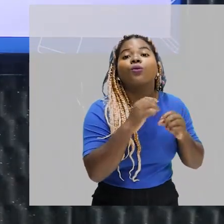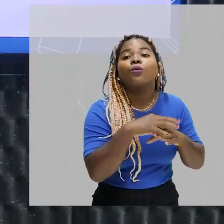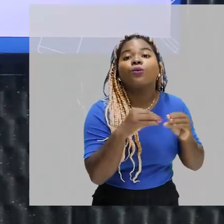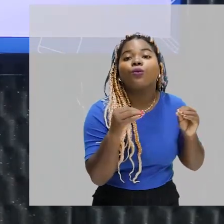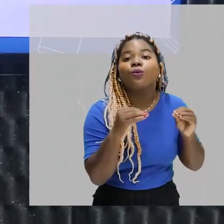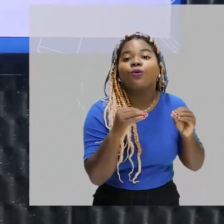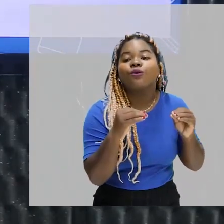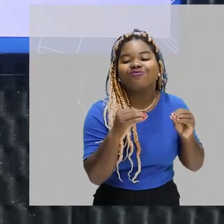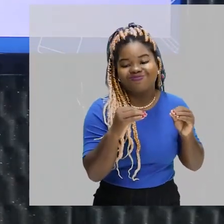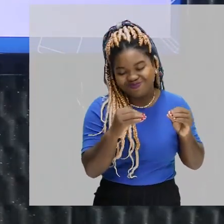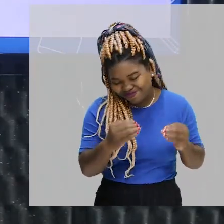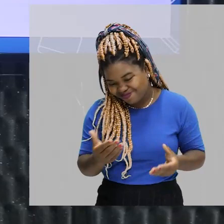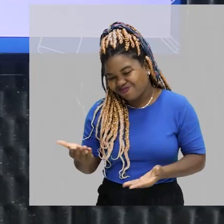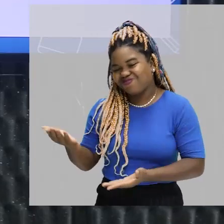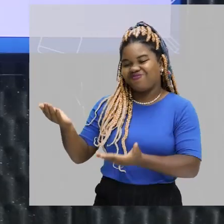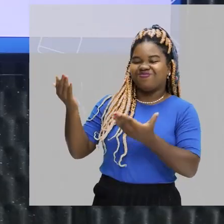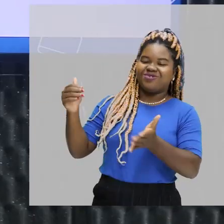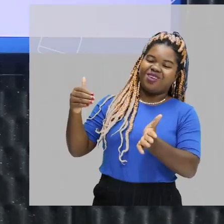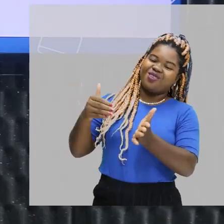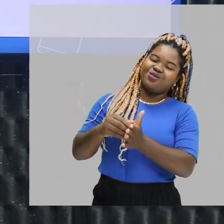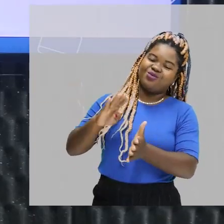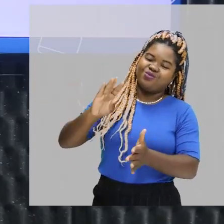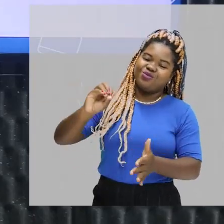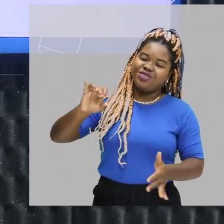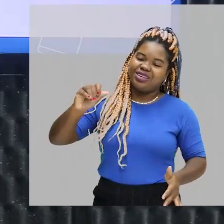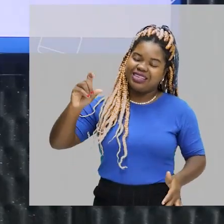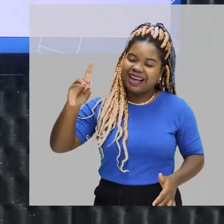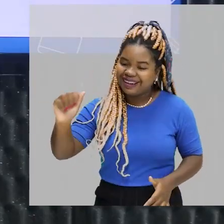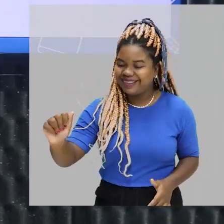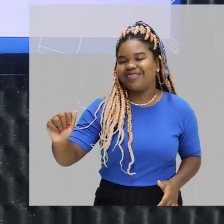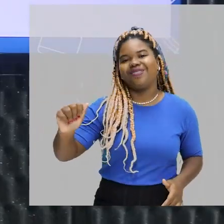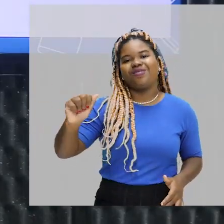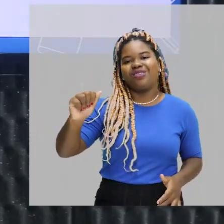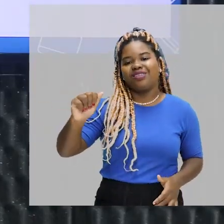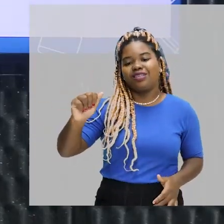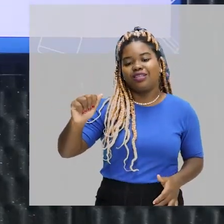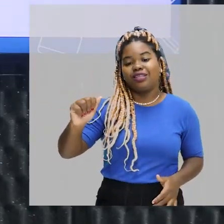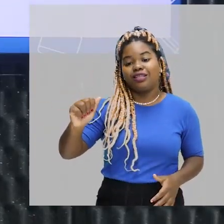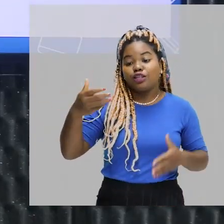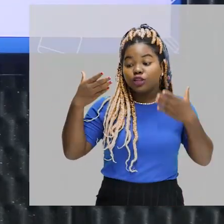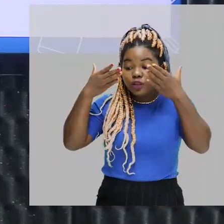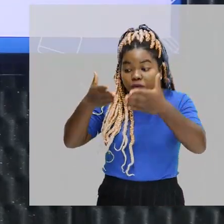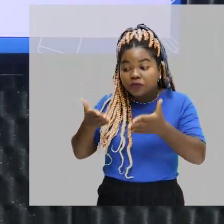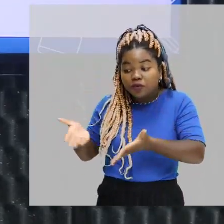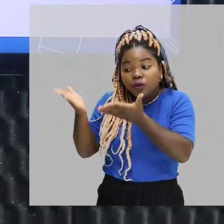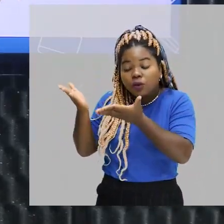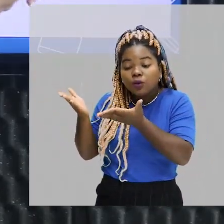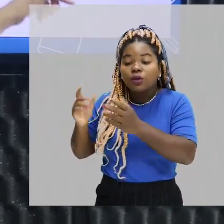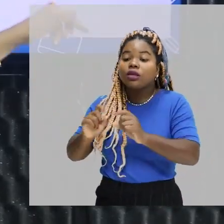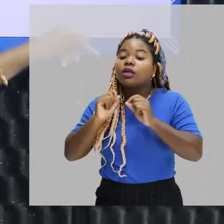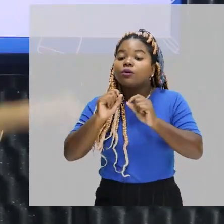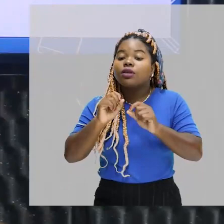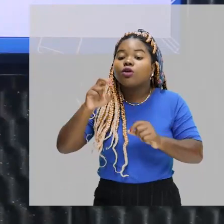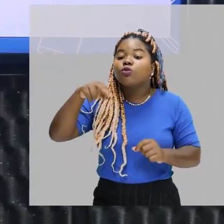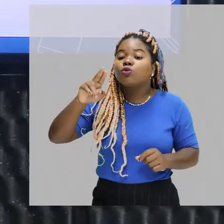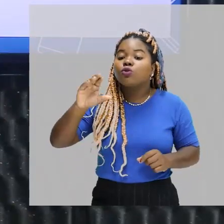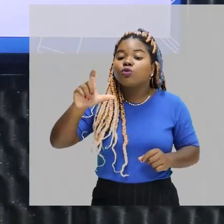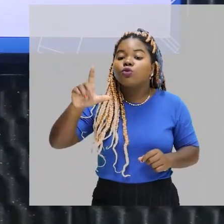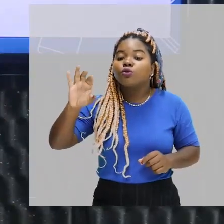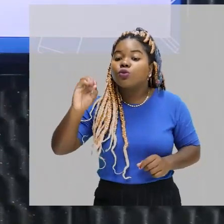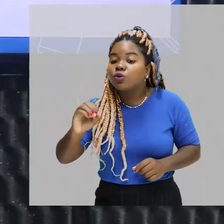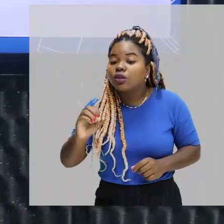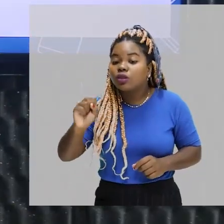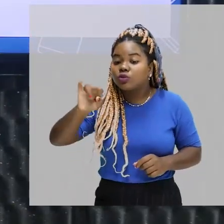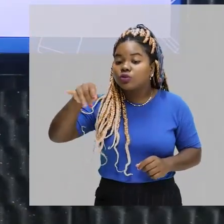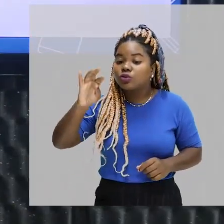A última boiada da fazenda. Notem que eu destaquei aqui boiada, que é o núcleo do sujeito. Cacau,